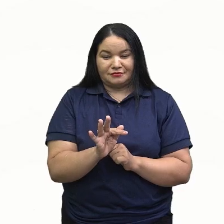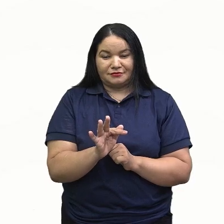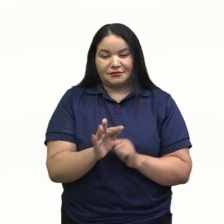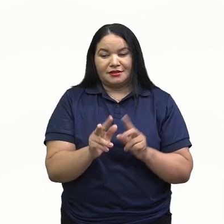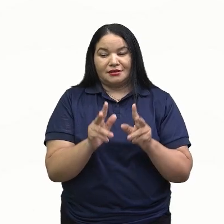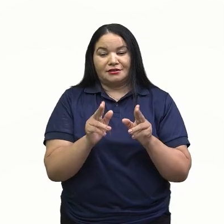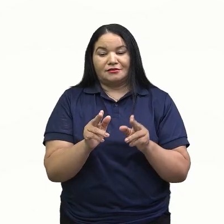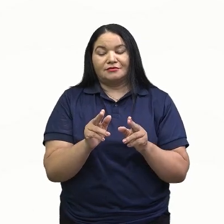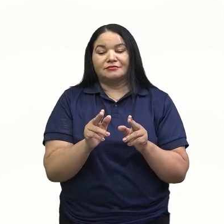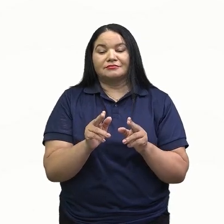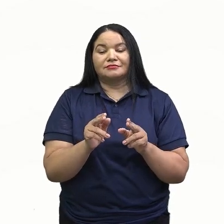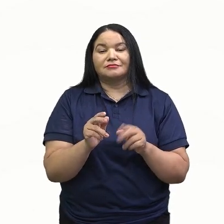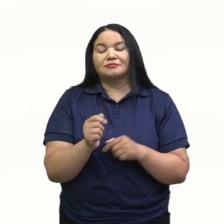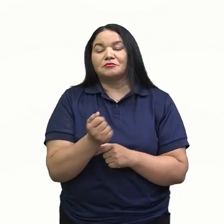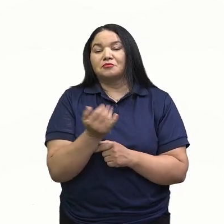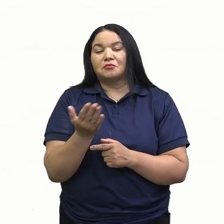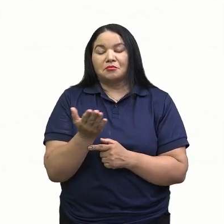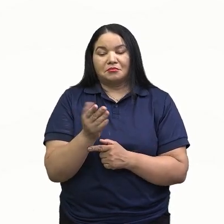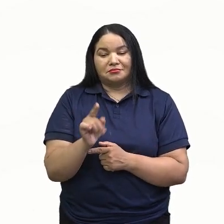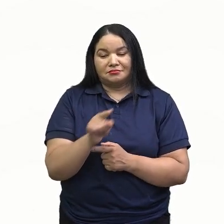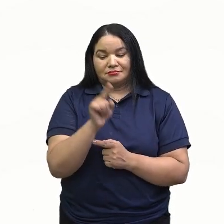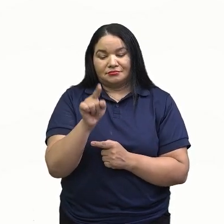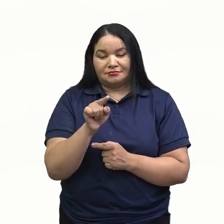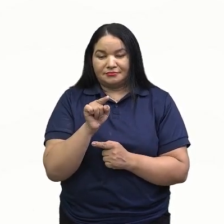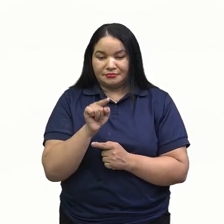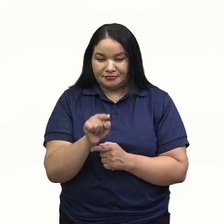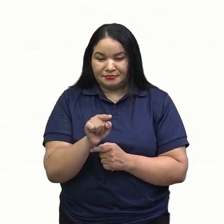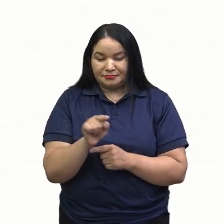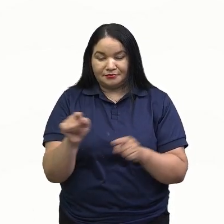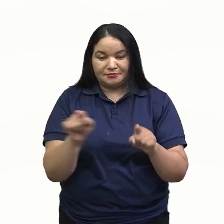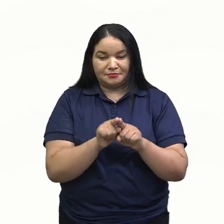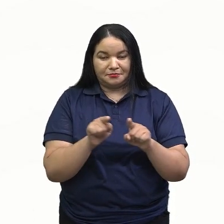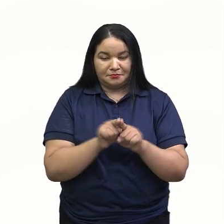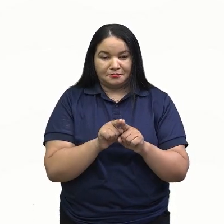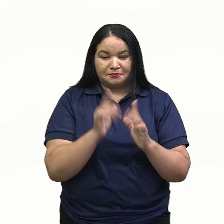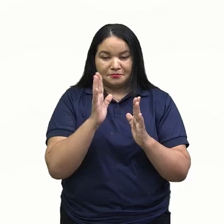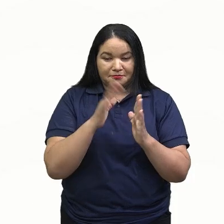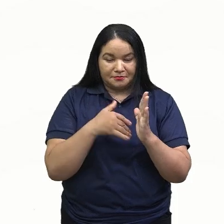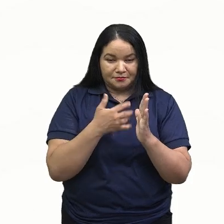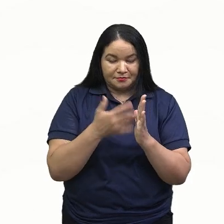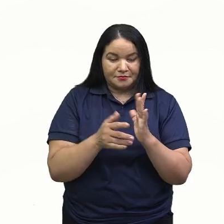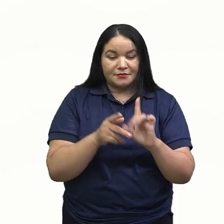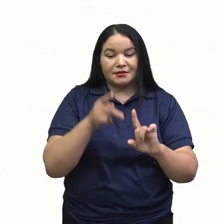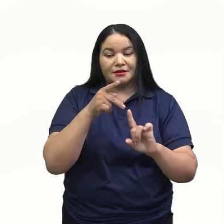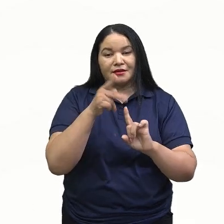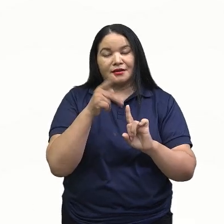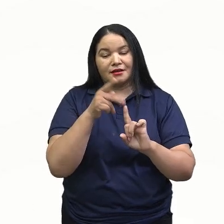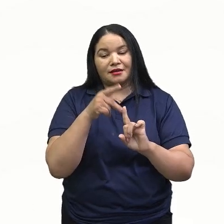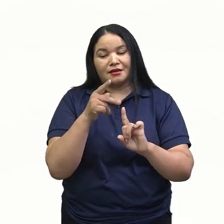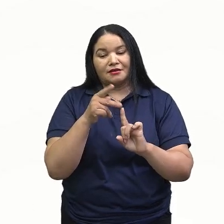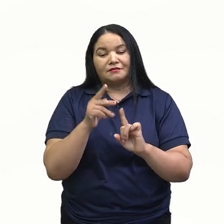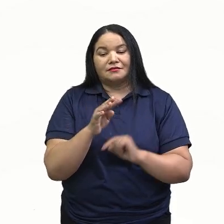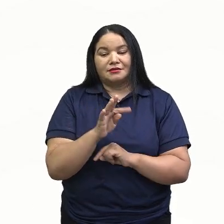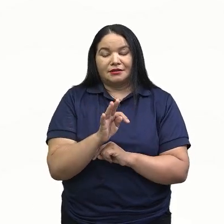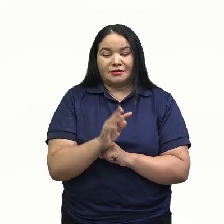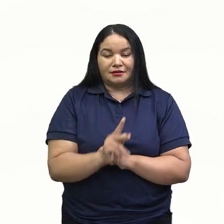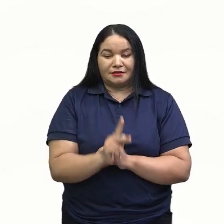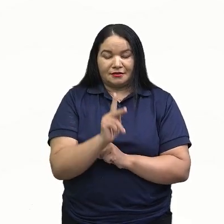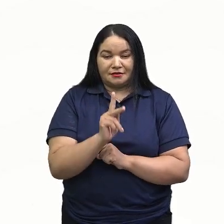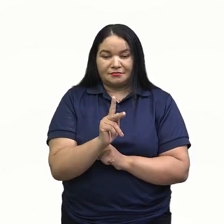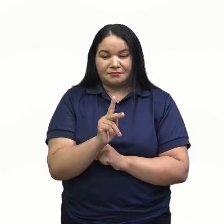quanto vale. E também na escala Kelvin, você vai colocar TK.